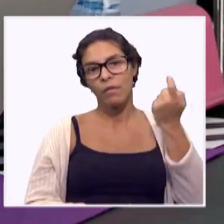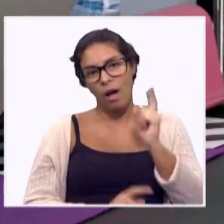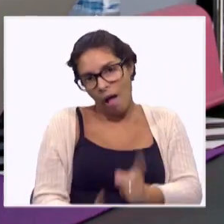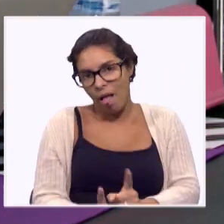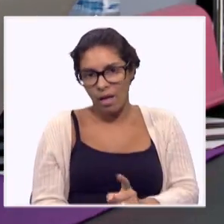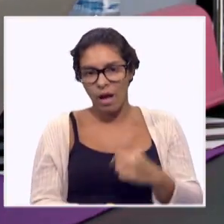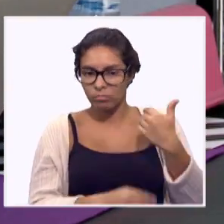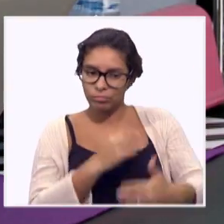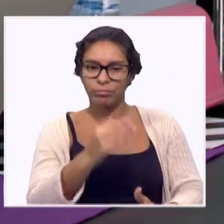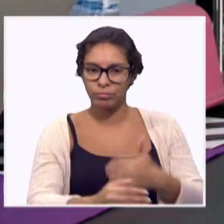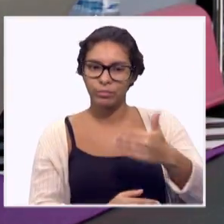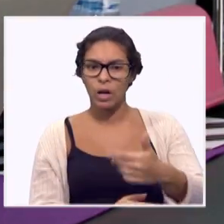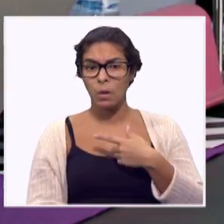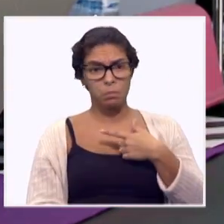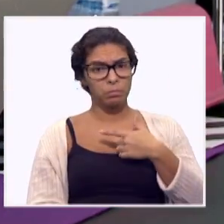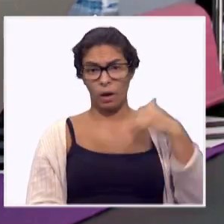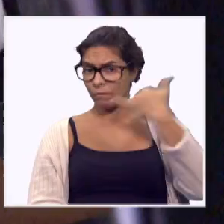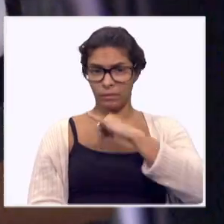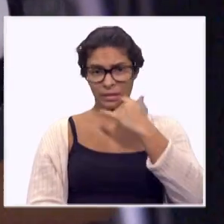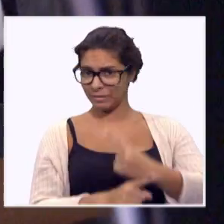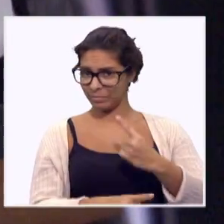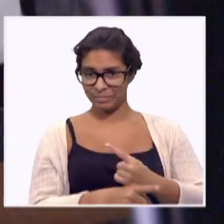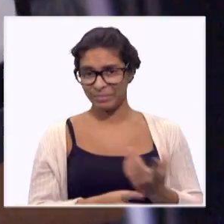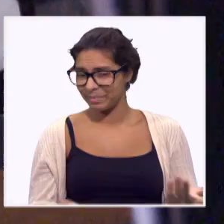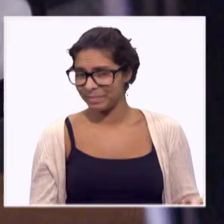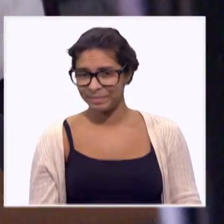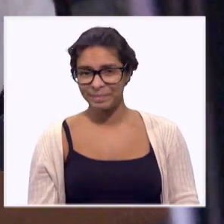E vou vivendo assim. Mas sou feliz.